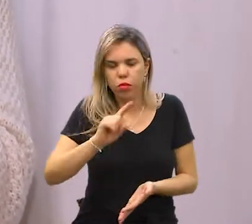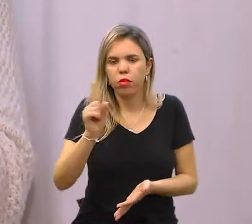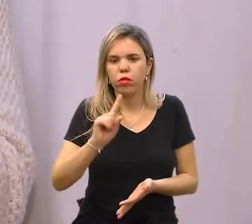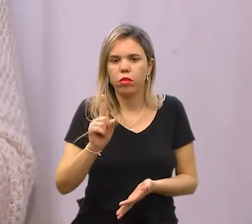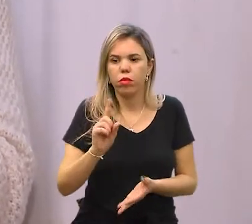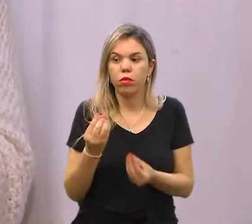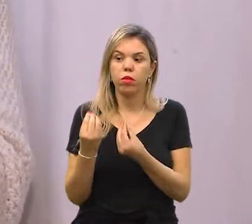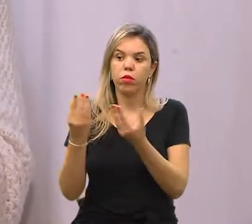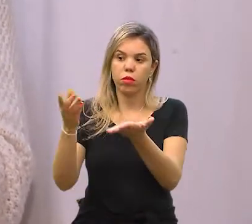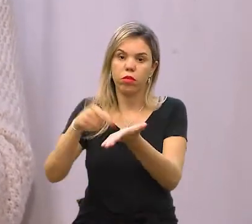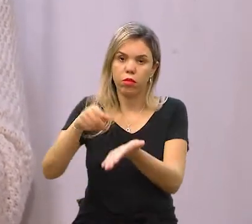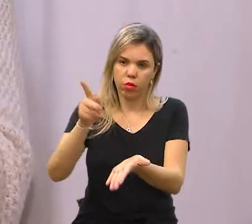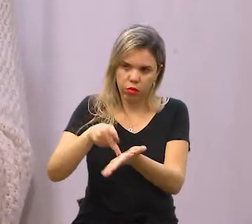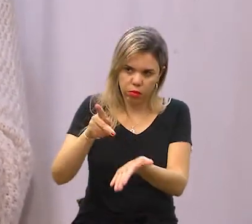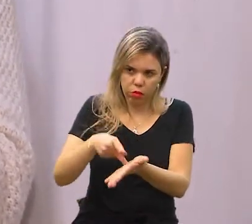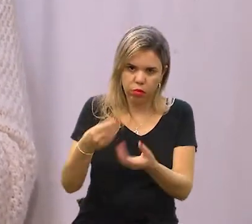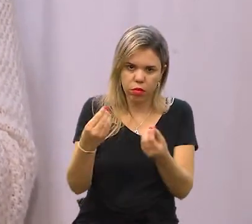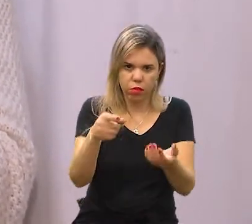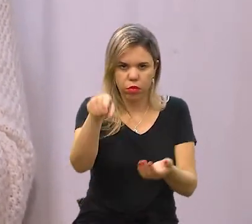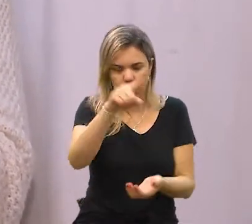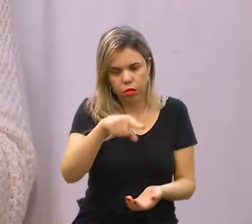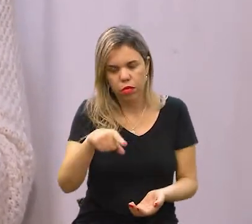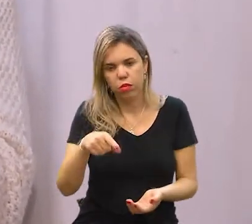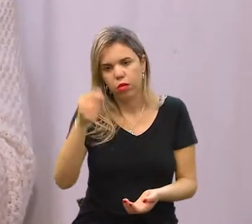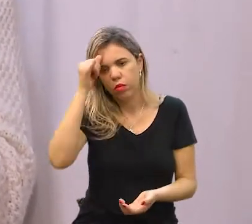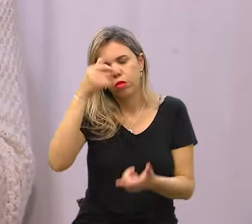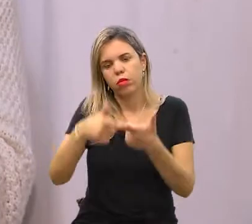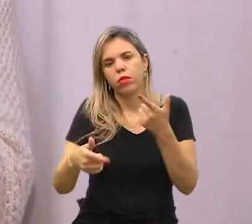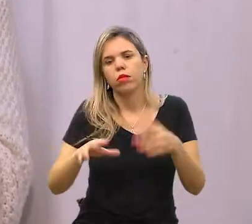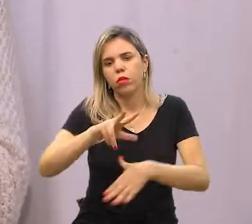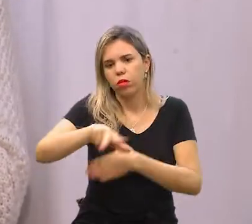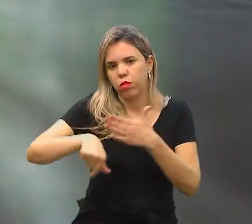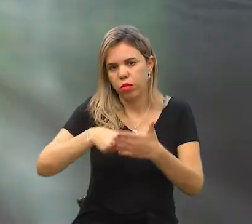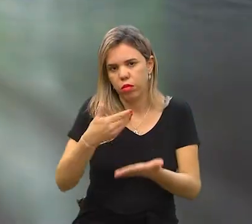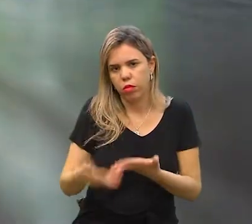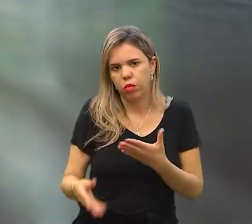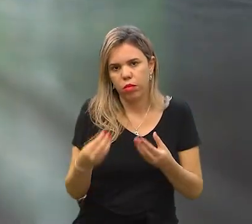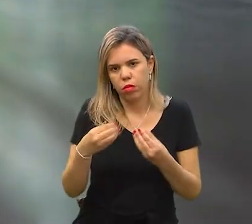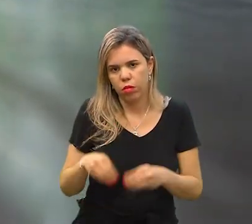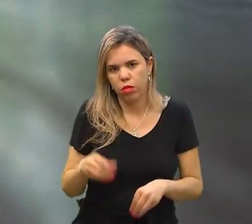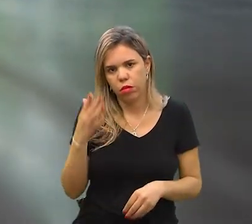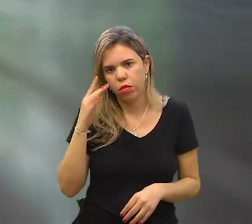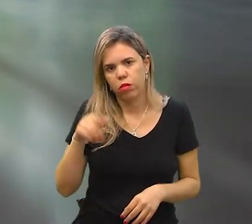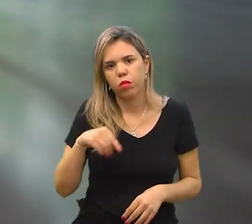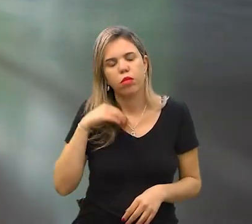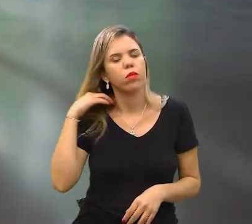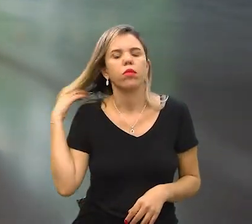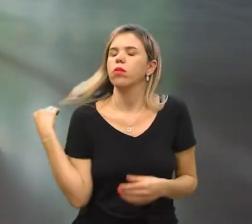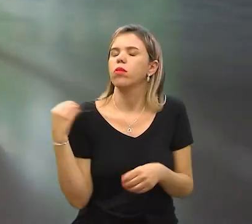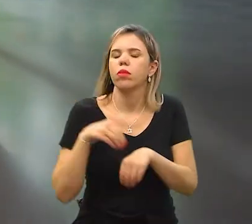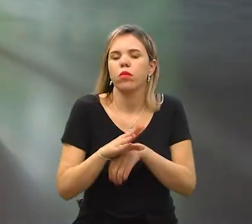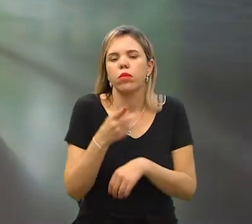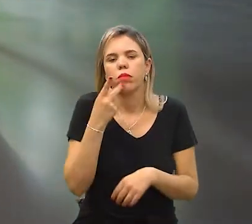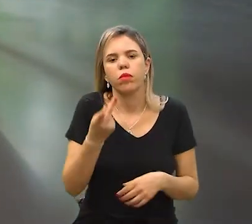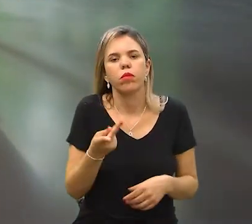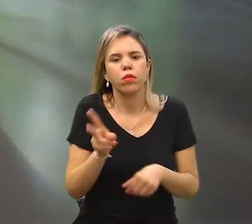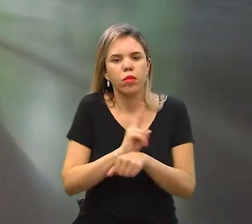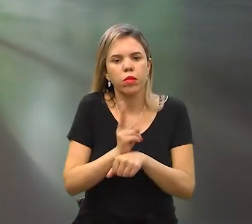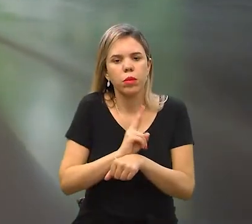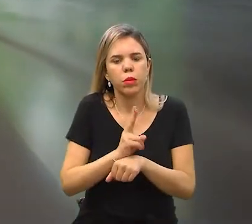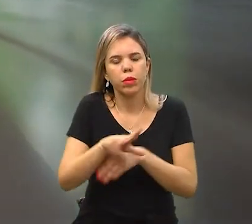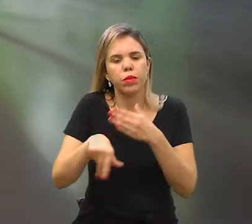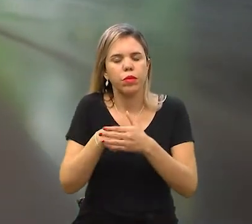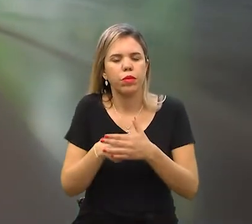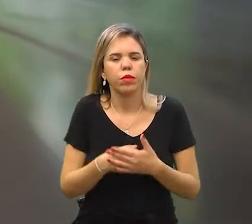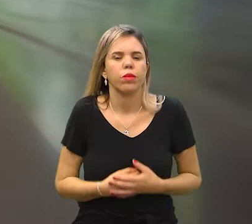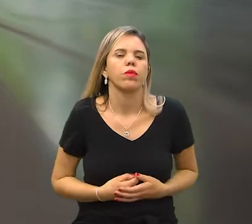eles entregam mesmo, para que você evite cair num golpe. E acho que vale também a dica, né? Já que a gente está falando de segurança, de